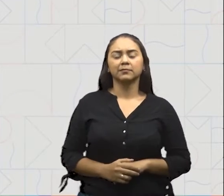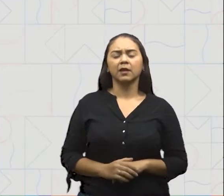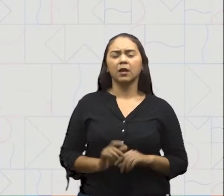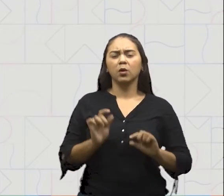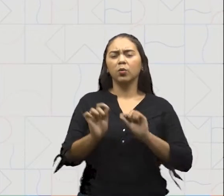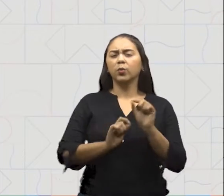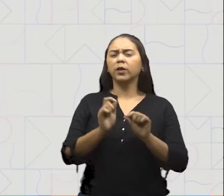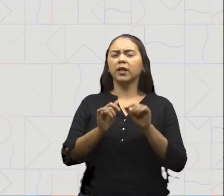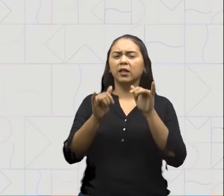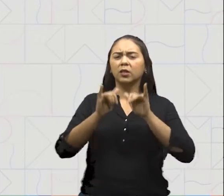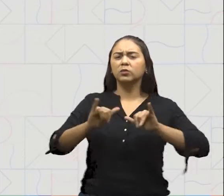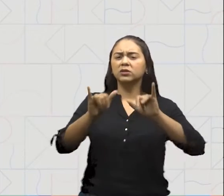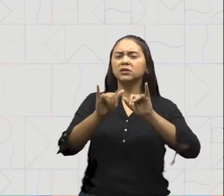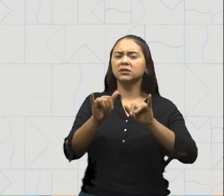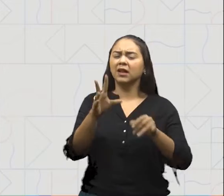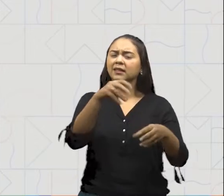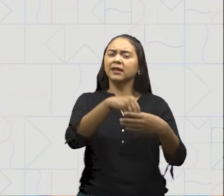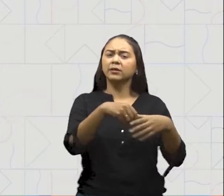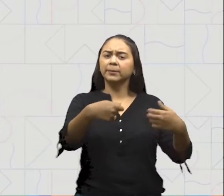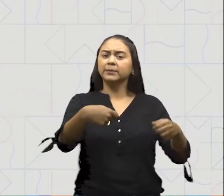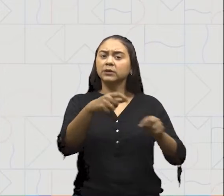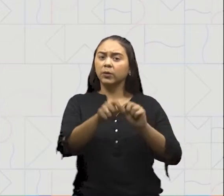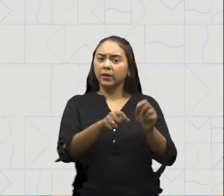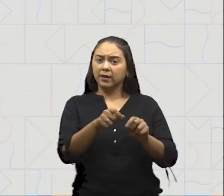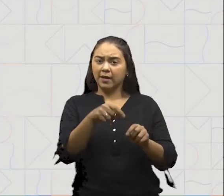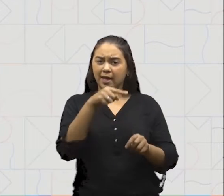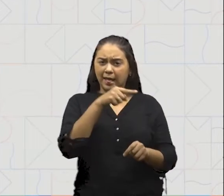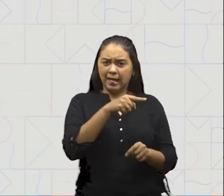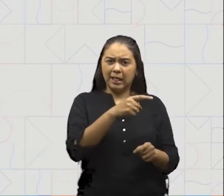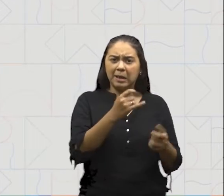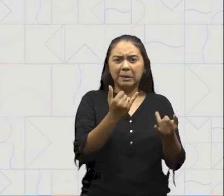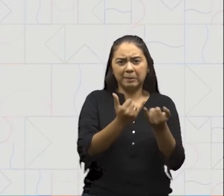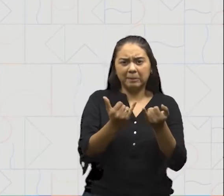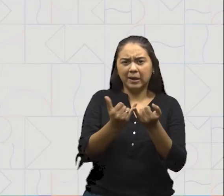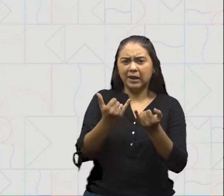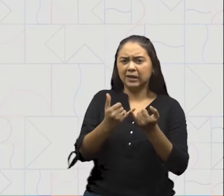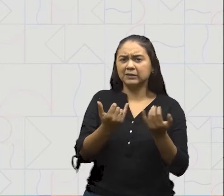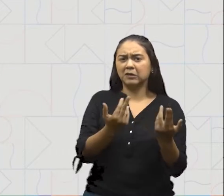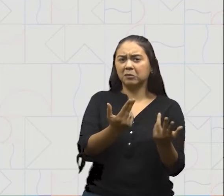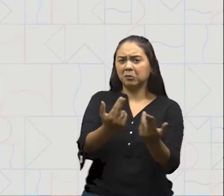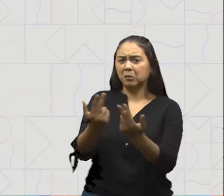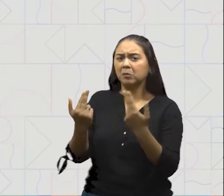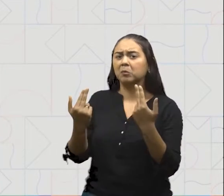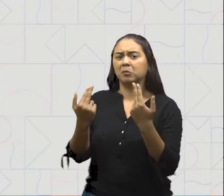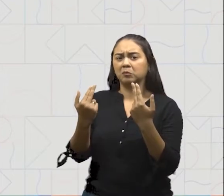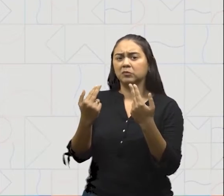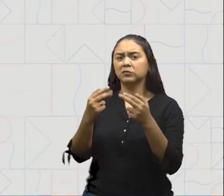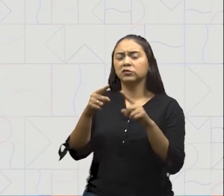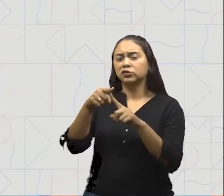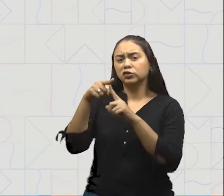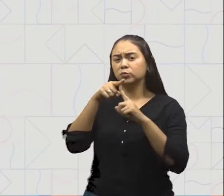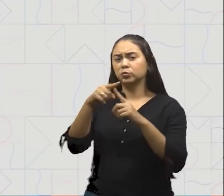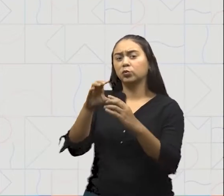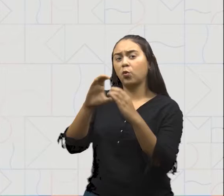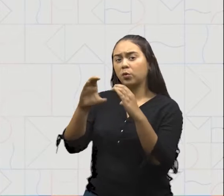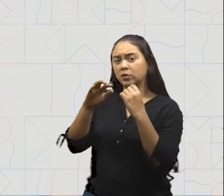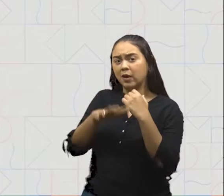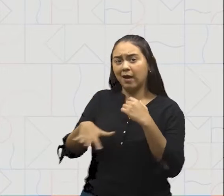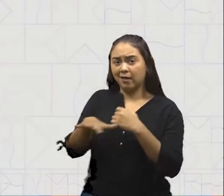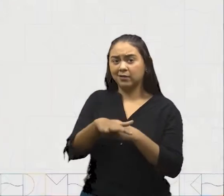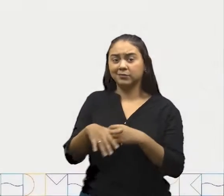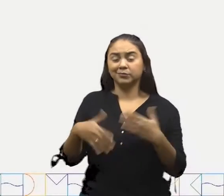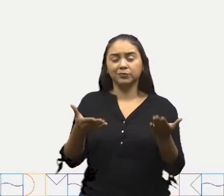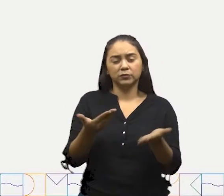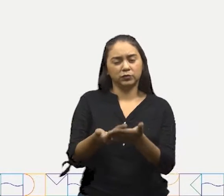notícia? O que ela deve ter? Ela aparece da mesma forma em diversos meios de comunicação? É o que veremos